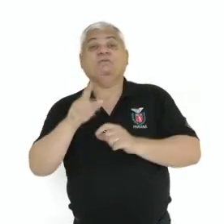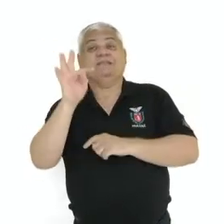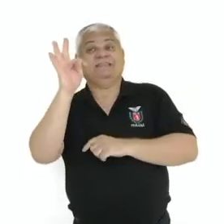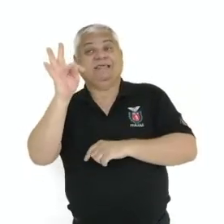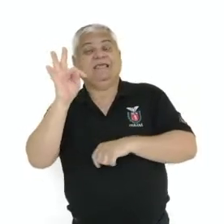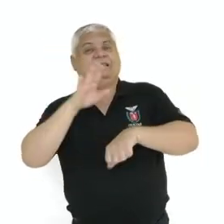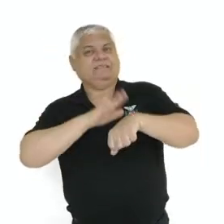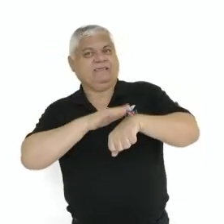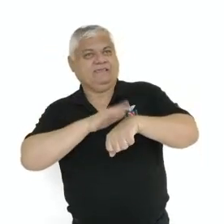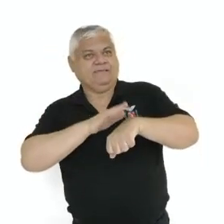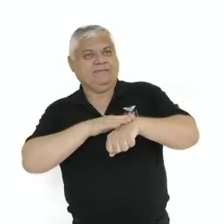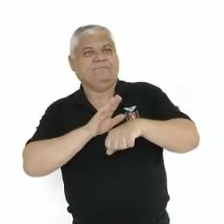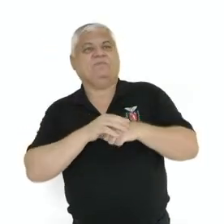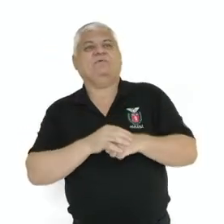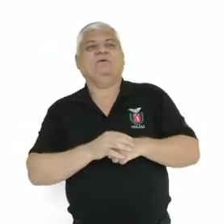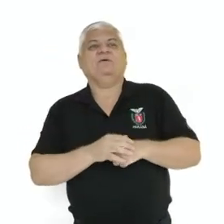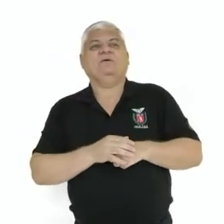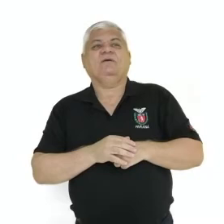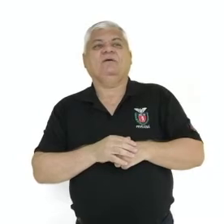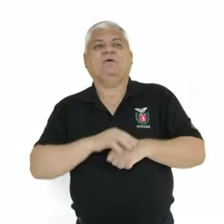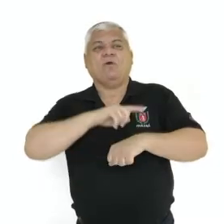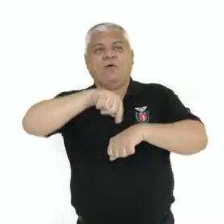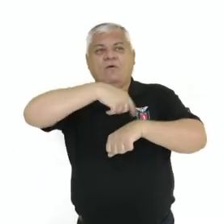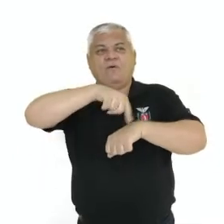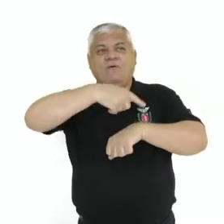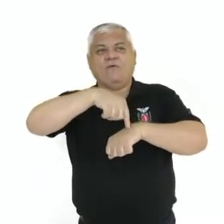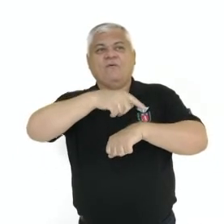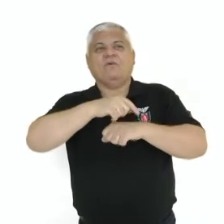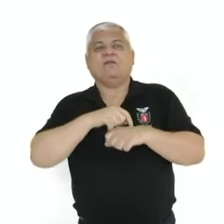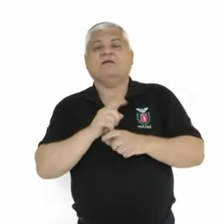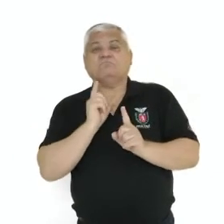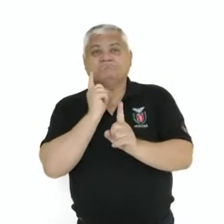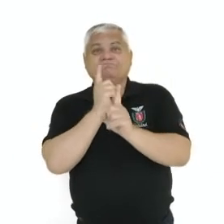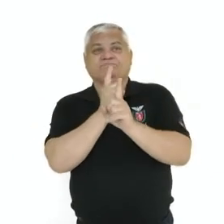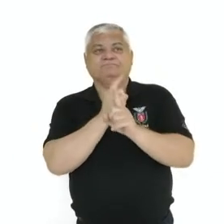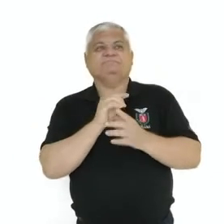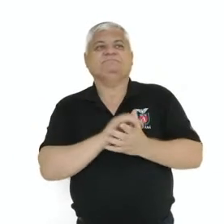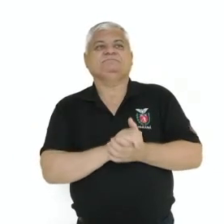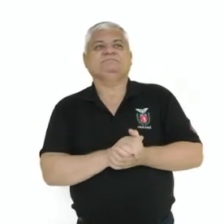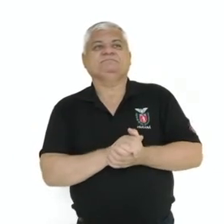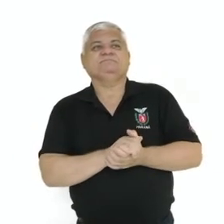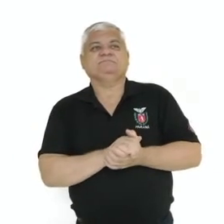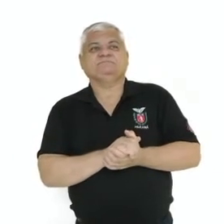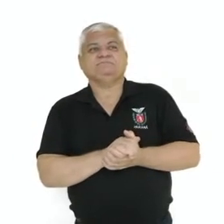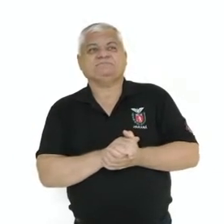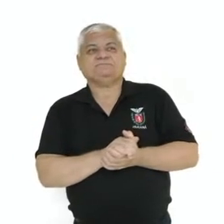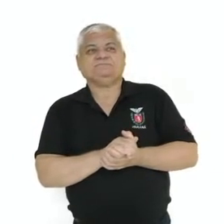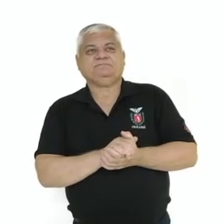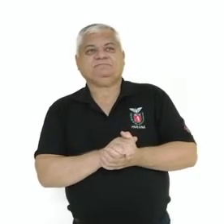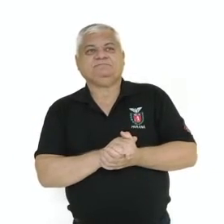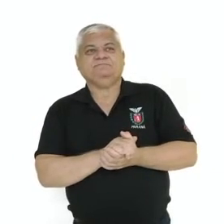o tempo medido em horas a partir do momento em que o nível foi constatado.